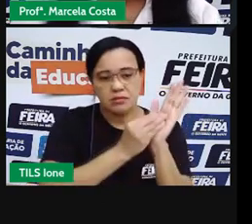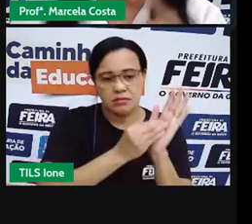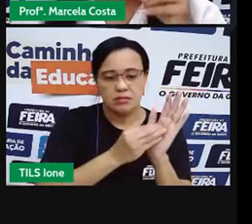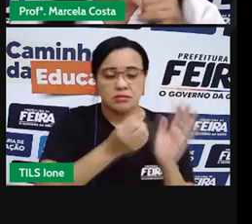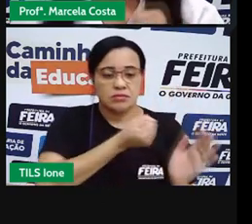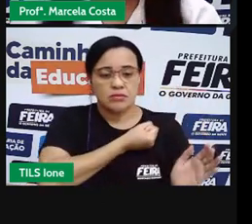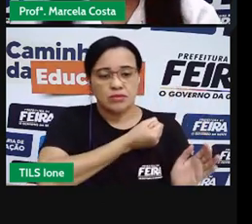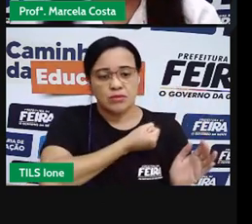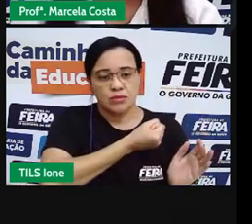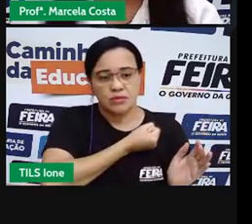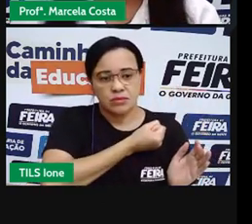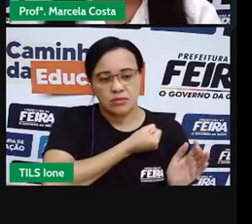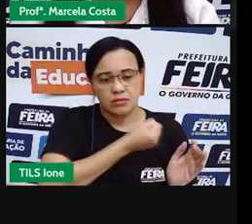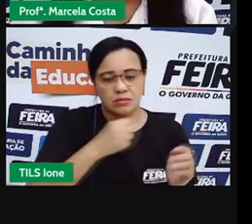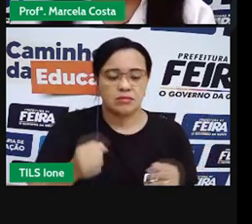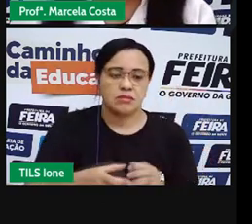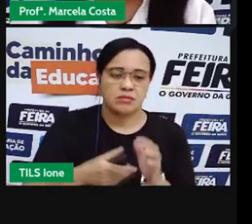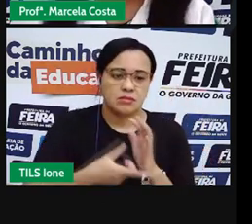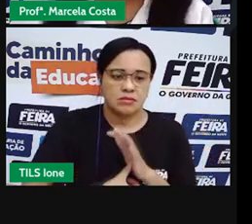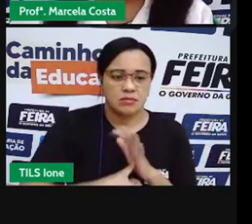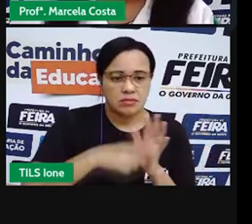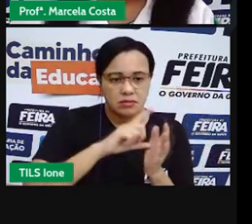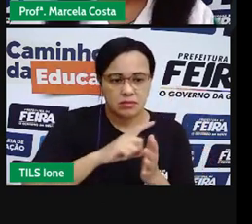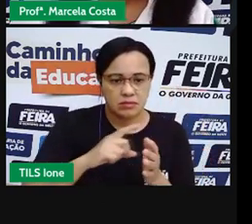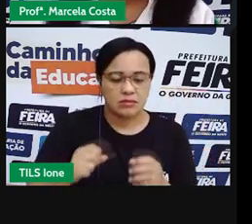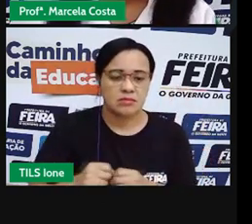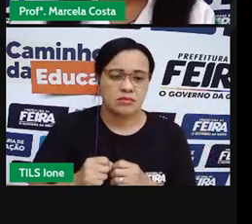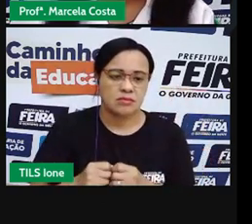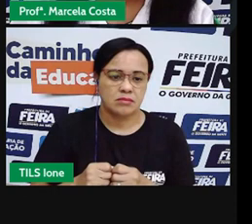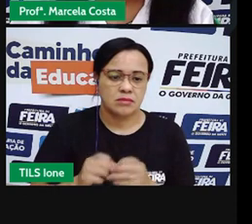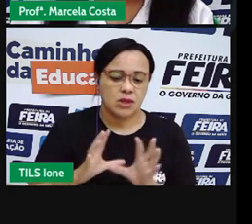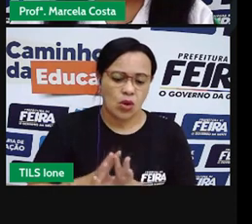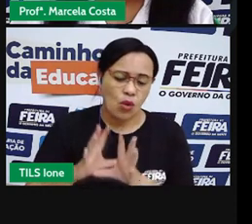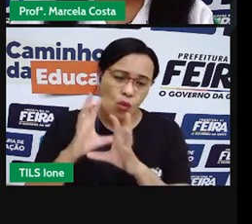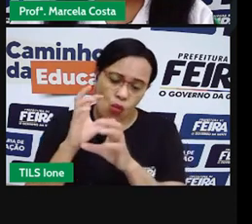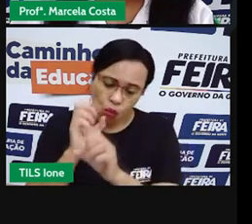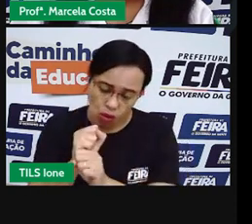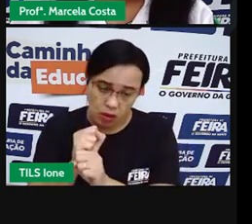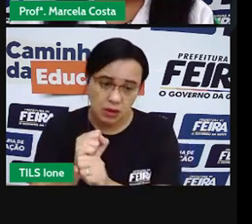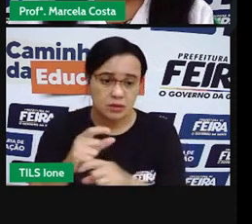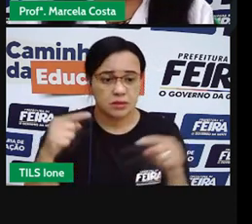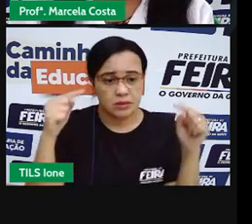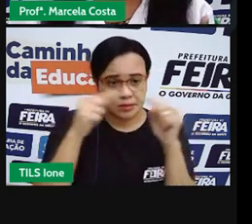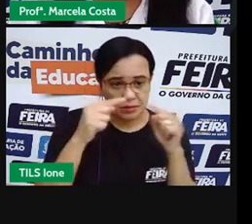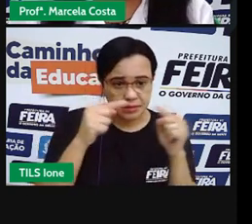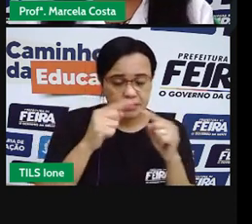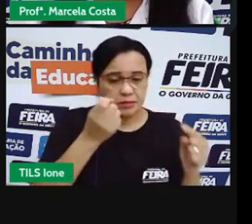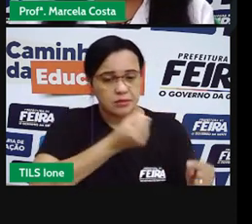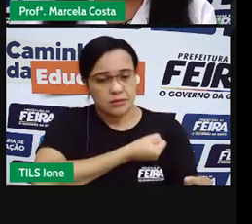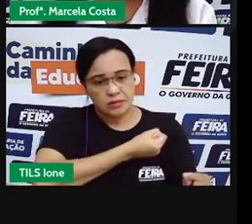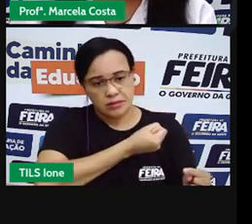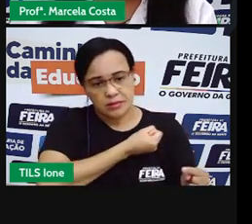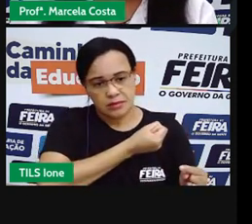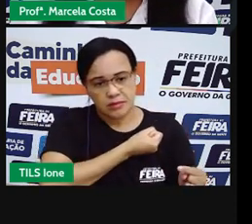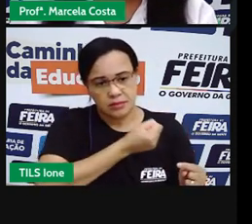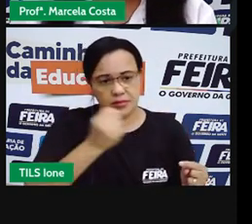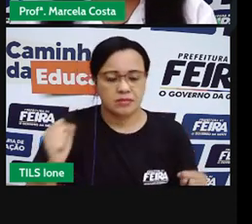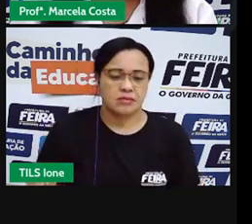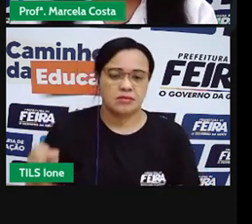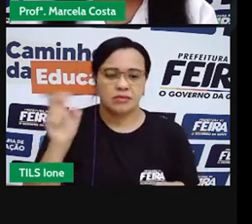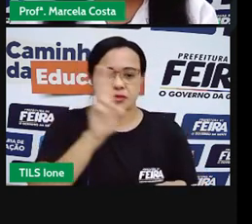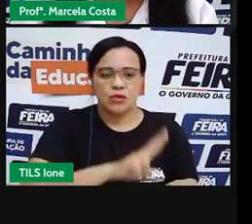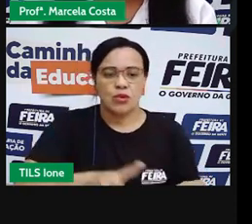Mas faça essa correspondência entre quantidade e representação numérica. E a estratégia que a gente usou aqui